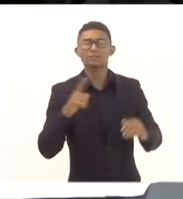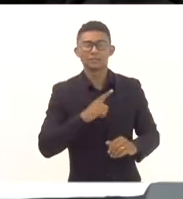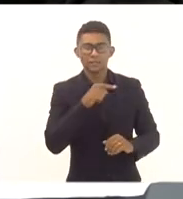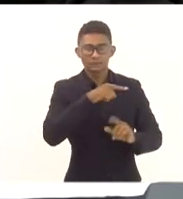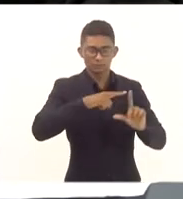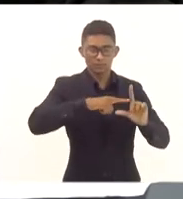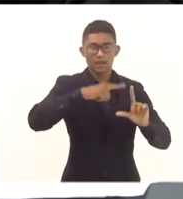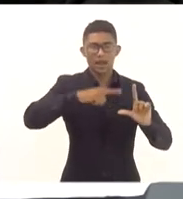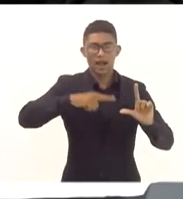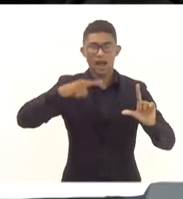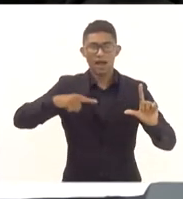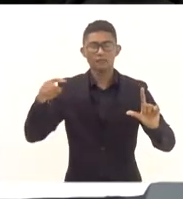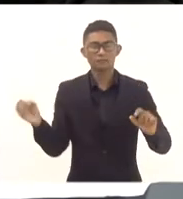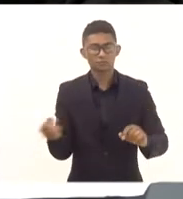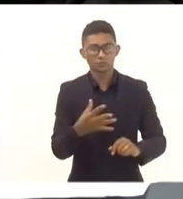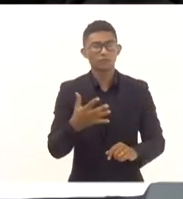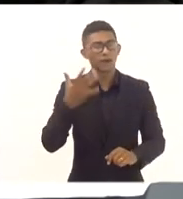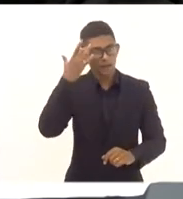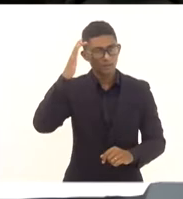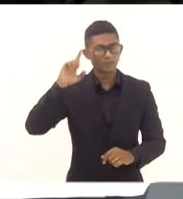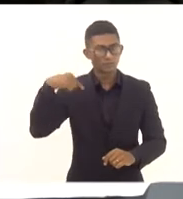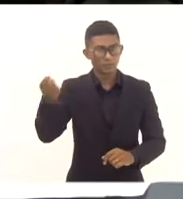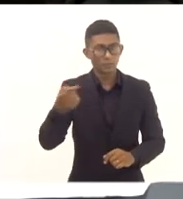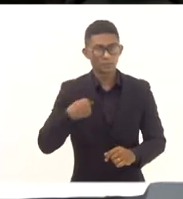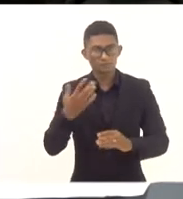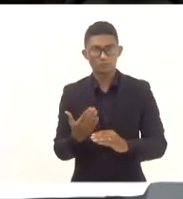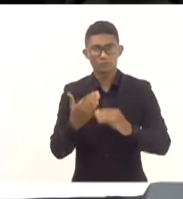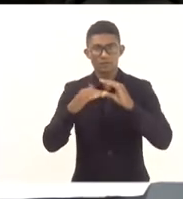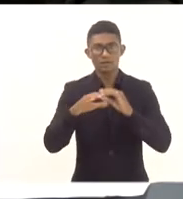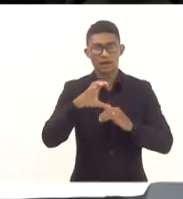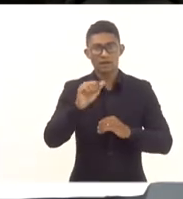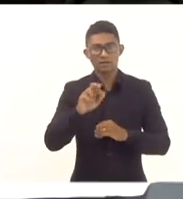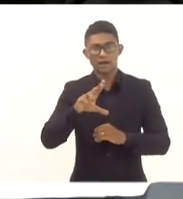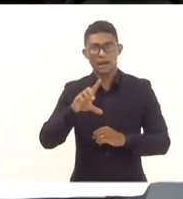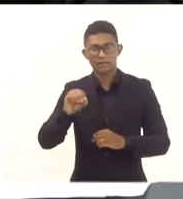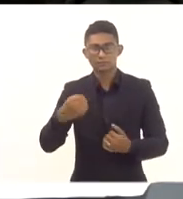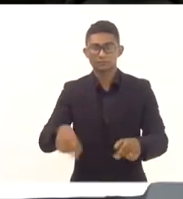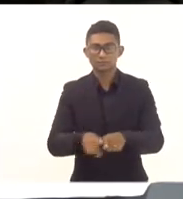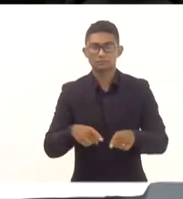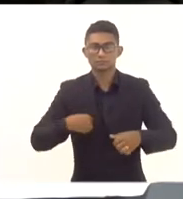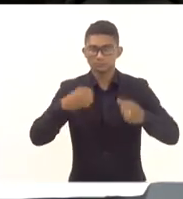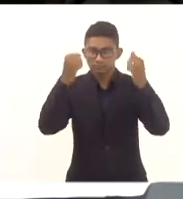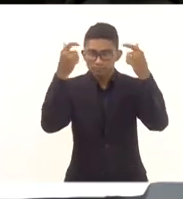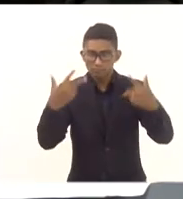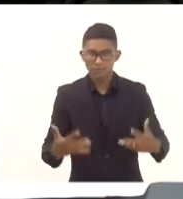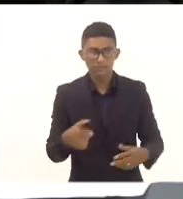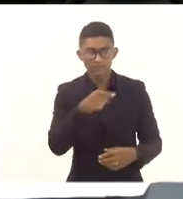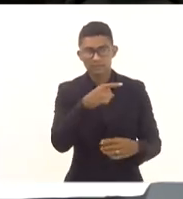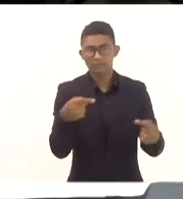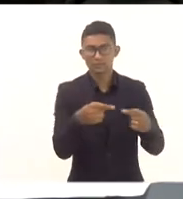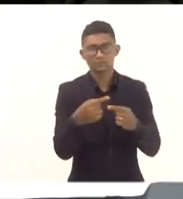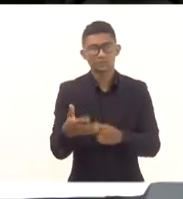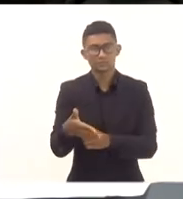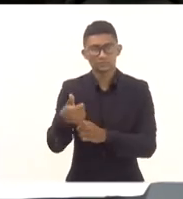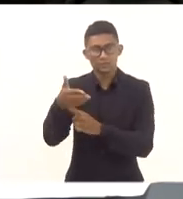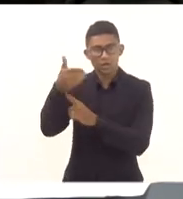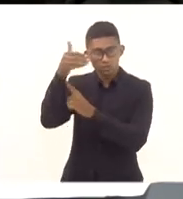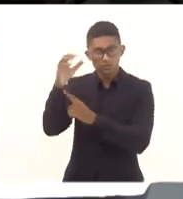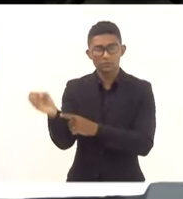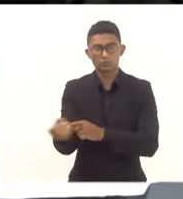gráfico que eu acho que depois eu posso passar para o Carlos explicar mais um pouquinho essa parte da da tecnologia